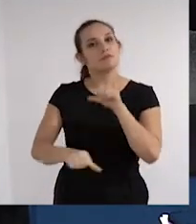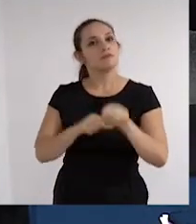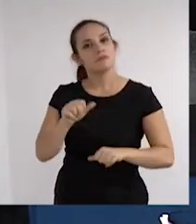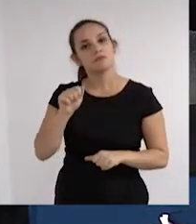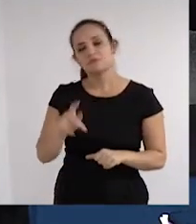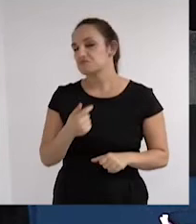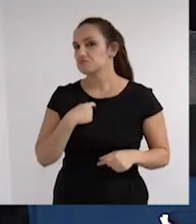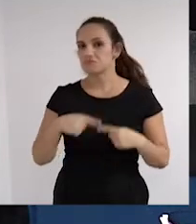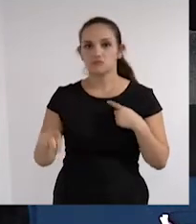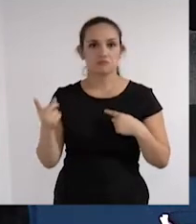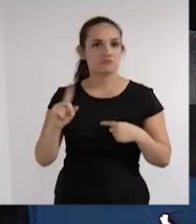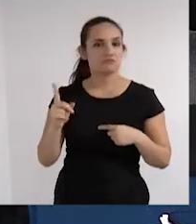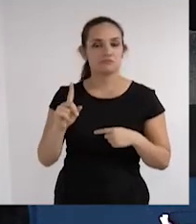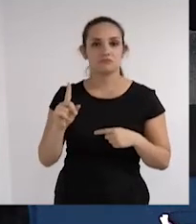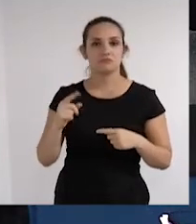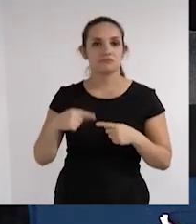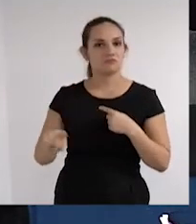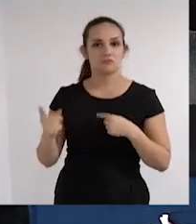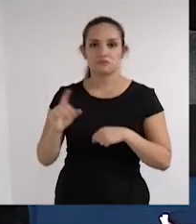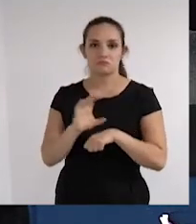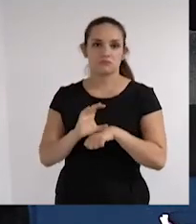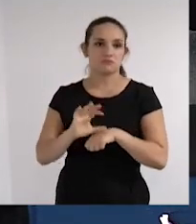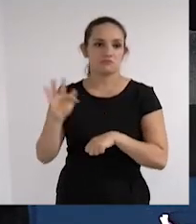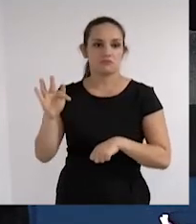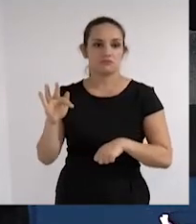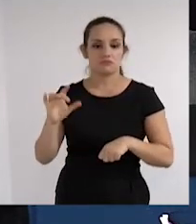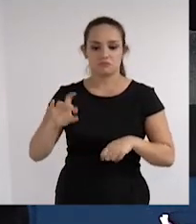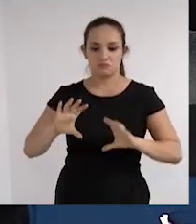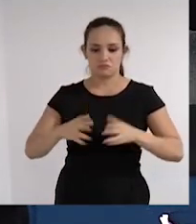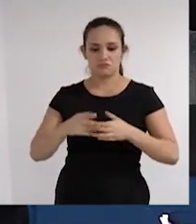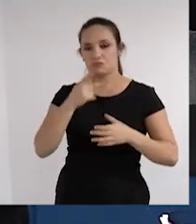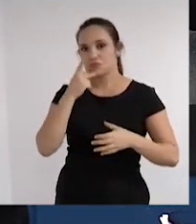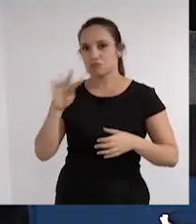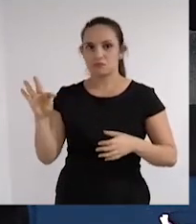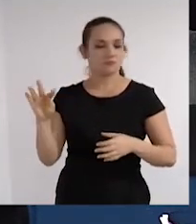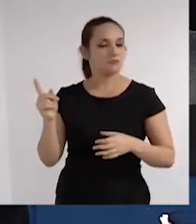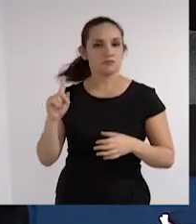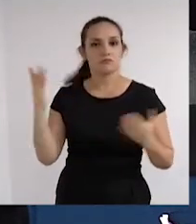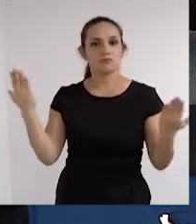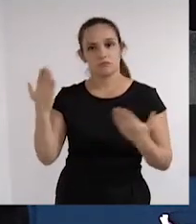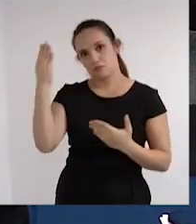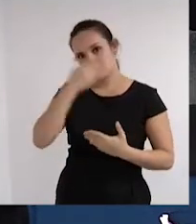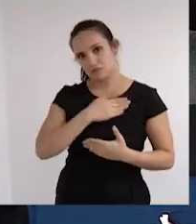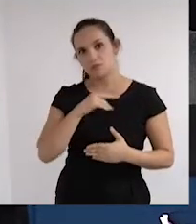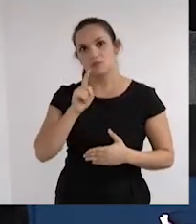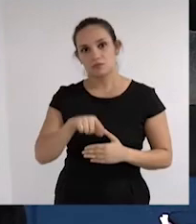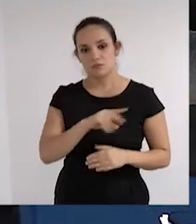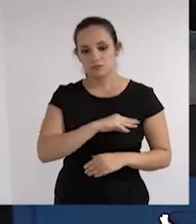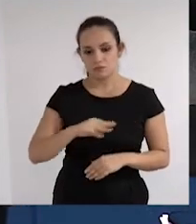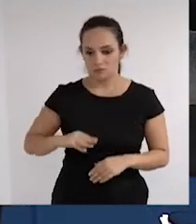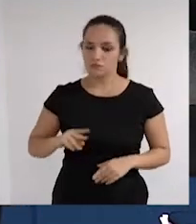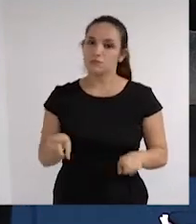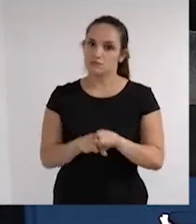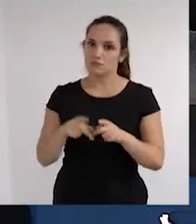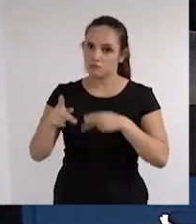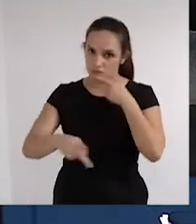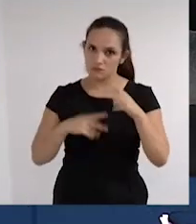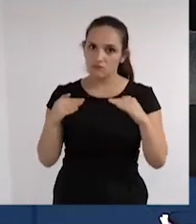sua inconstitucionalidade. Não só nós falamos, hoje está aprovado essa questão da inconstitucionalidade,